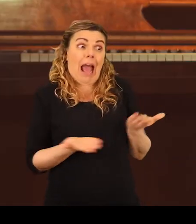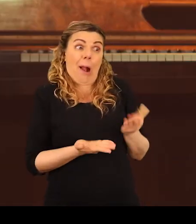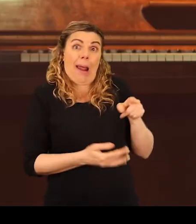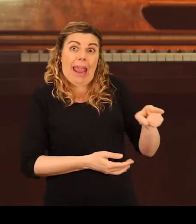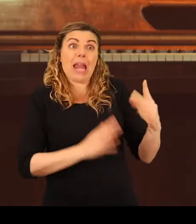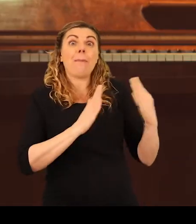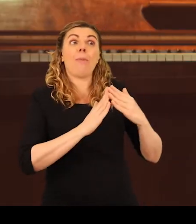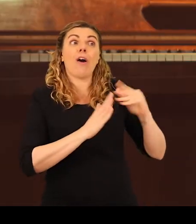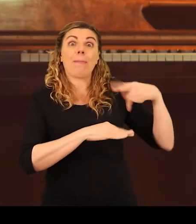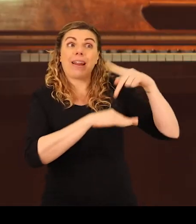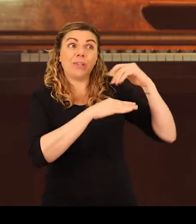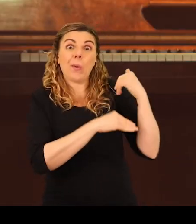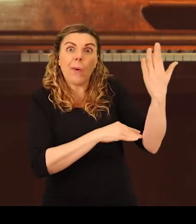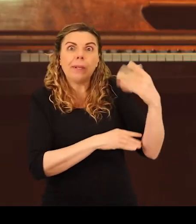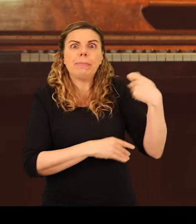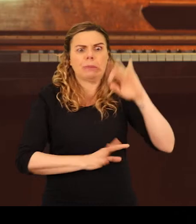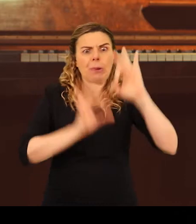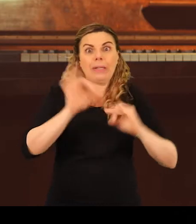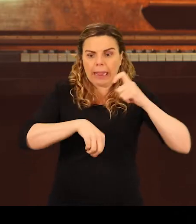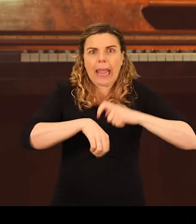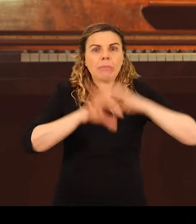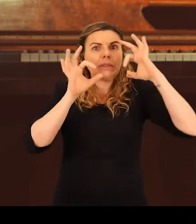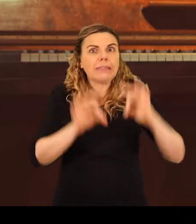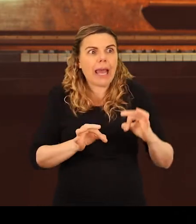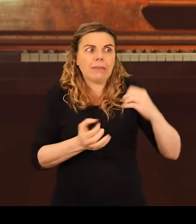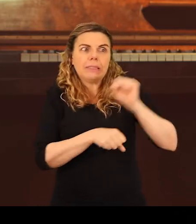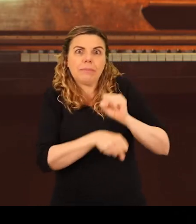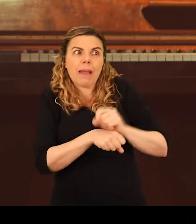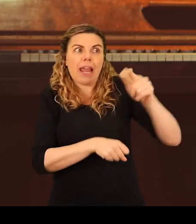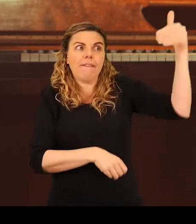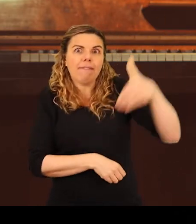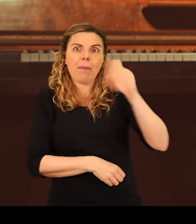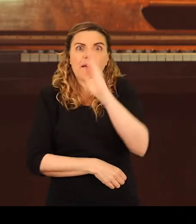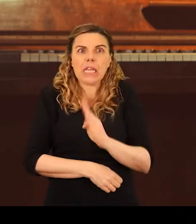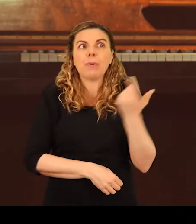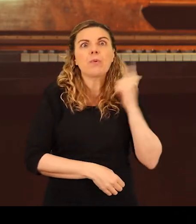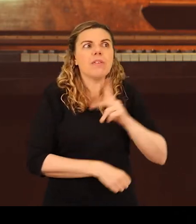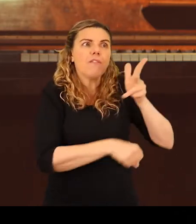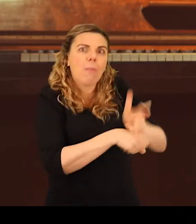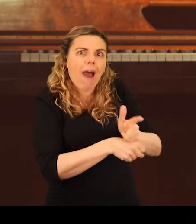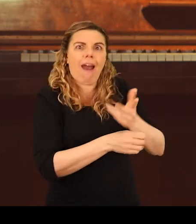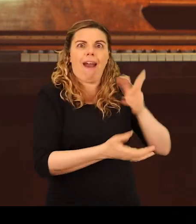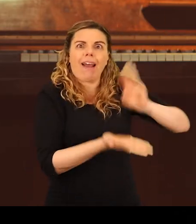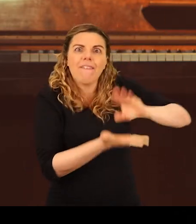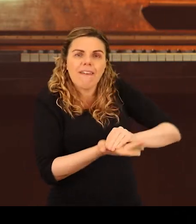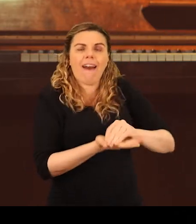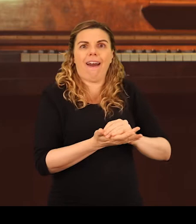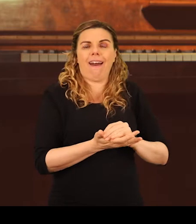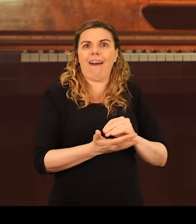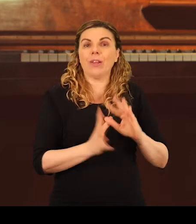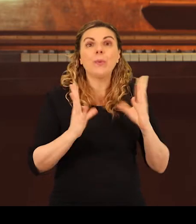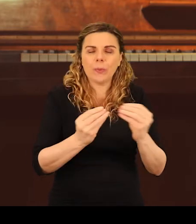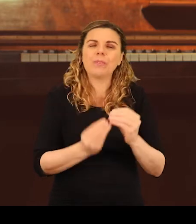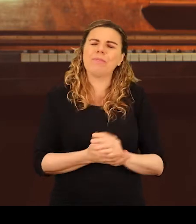dele estar morando fora, precisou acontecer uma logística, né? Da gente esperar ele estar no Brasil pra gente conseguir filmar, pra